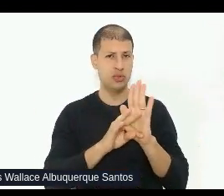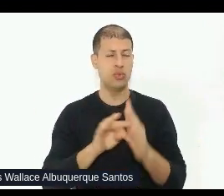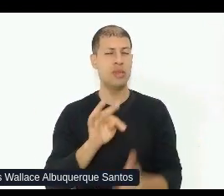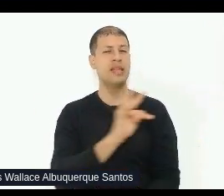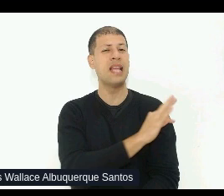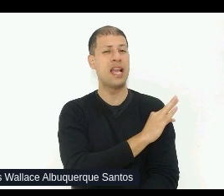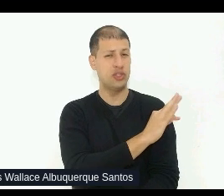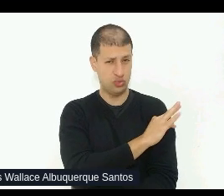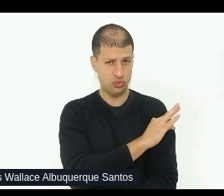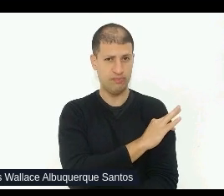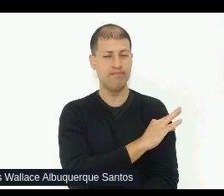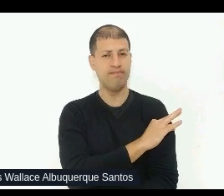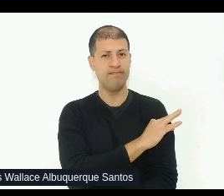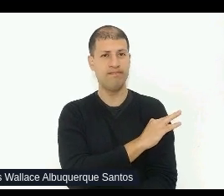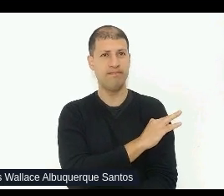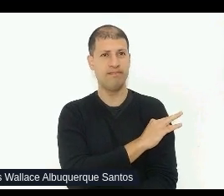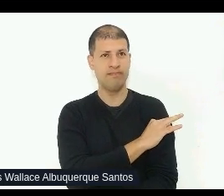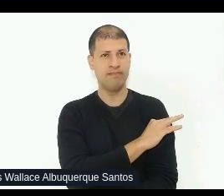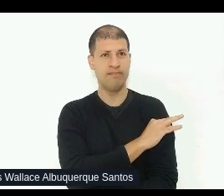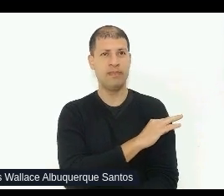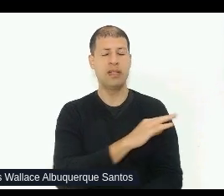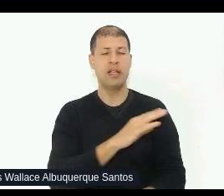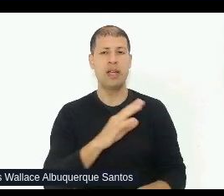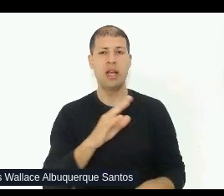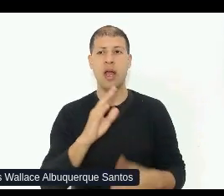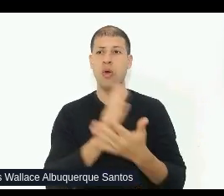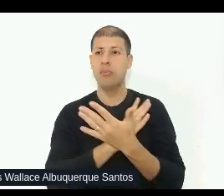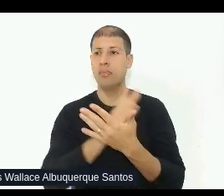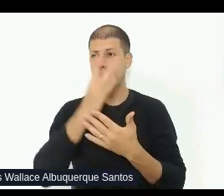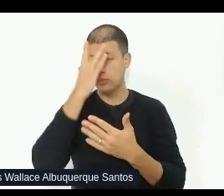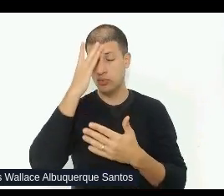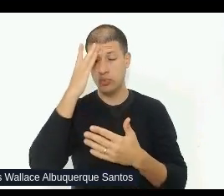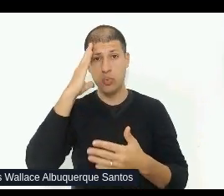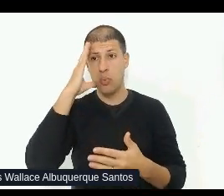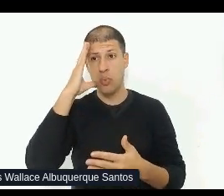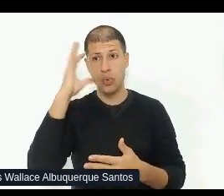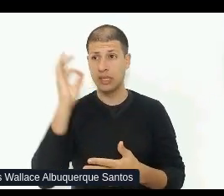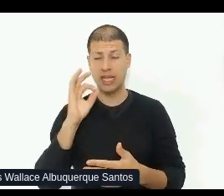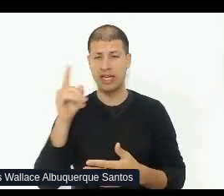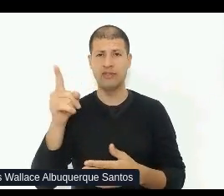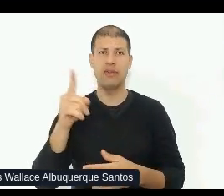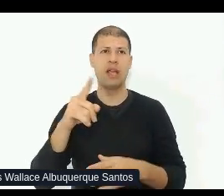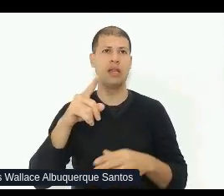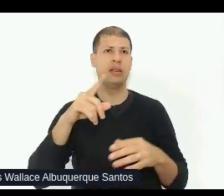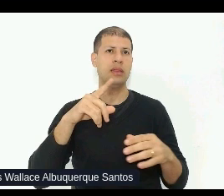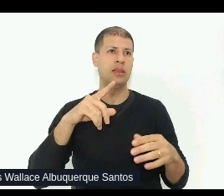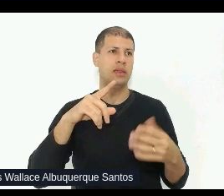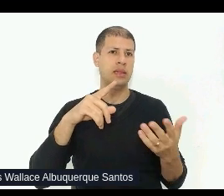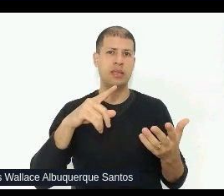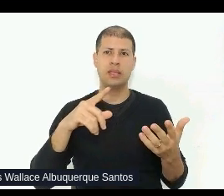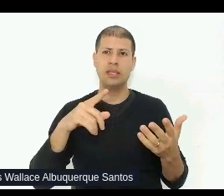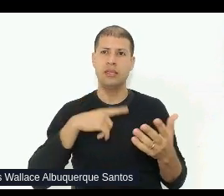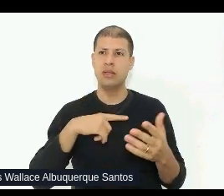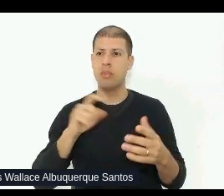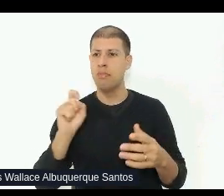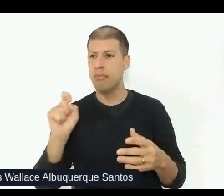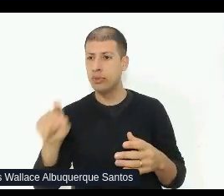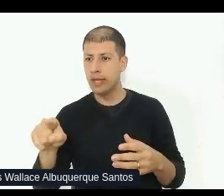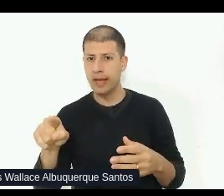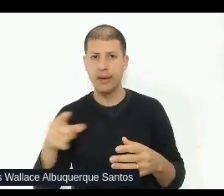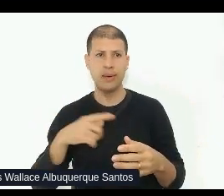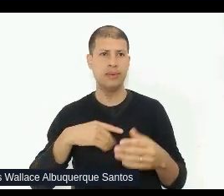Então, algumas pessoas não entenderiam, sobre o que seria uma literal, o que seria um botão, um componente de